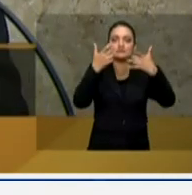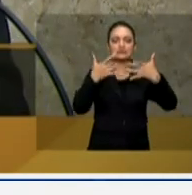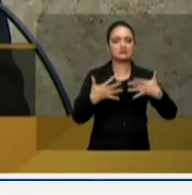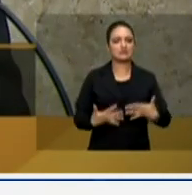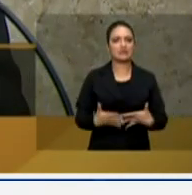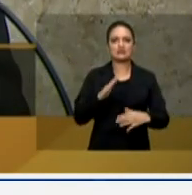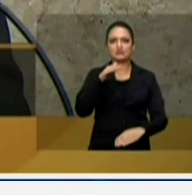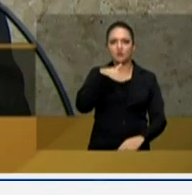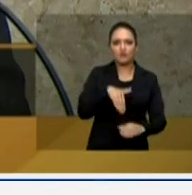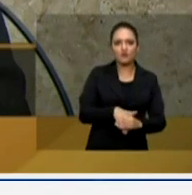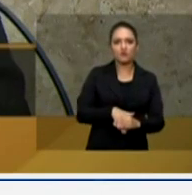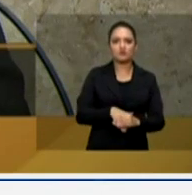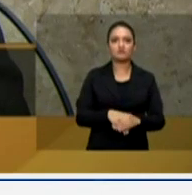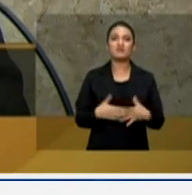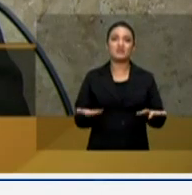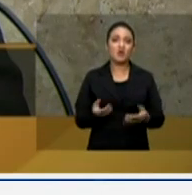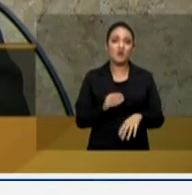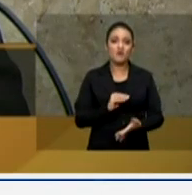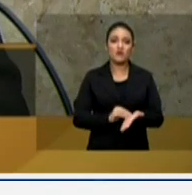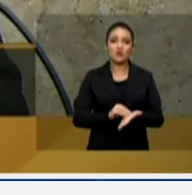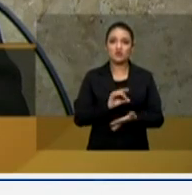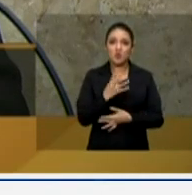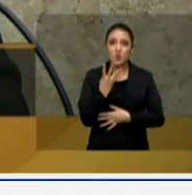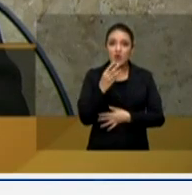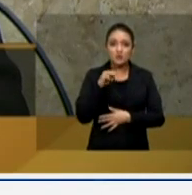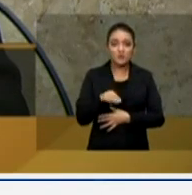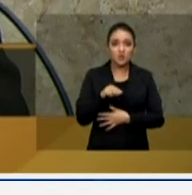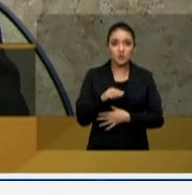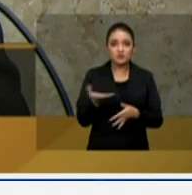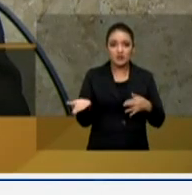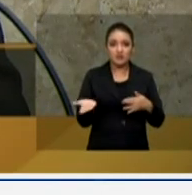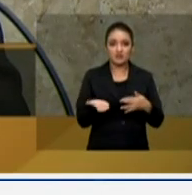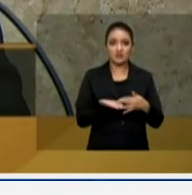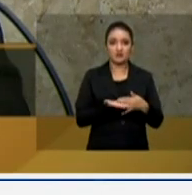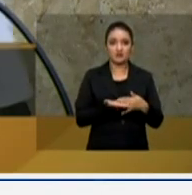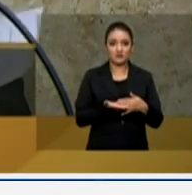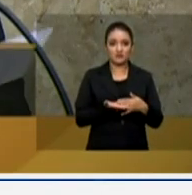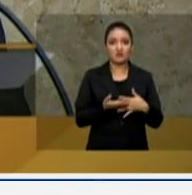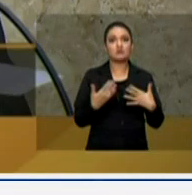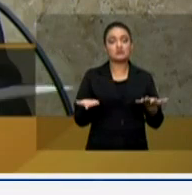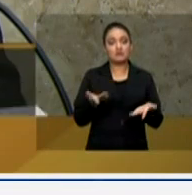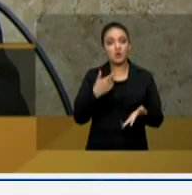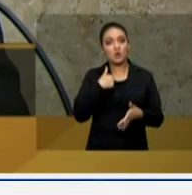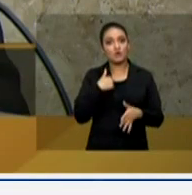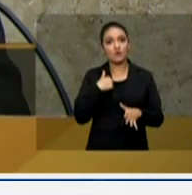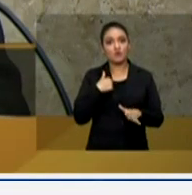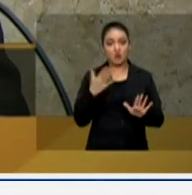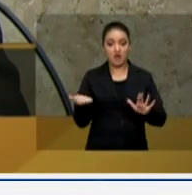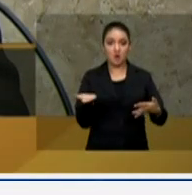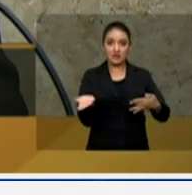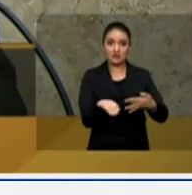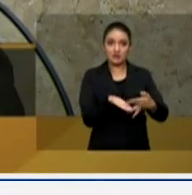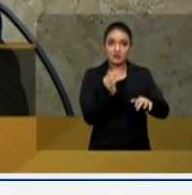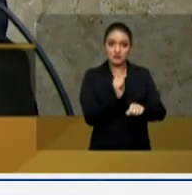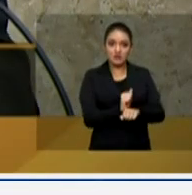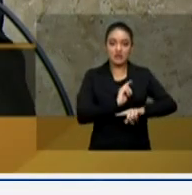né? É verdade. Houve essa decisão desfavorável, sim, por 3-2, mas também é bom lembrar